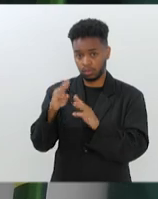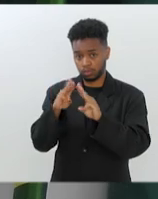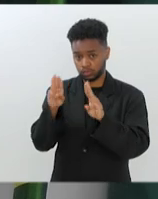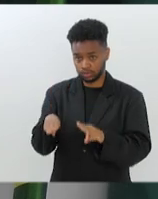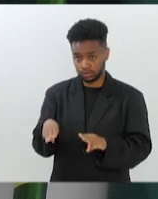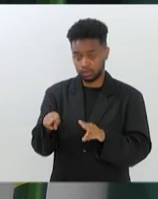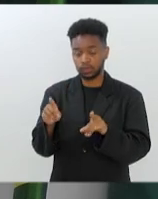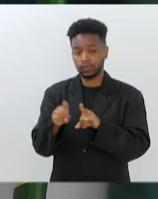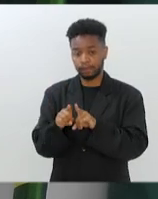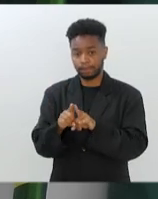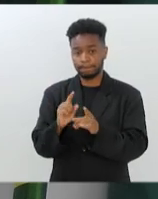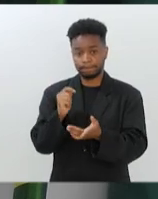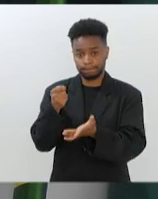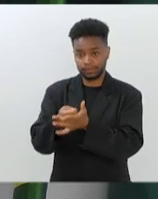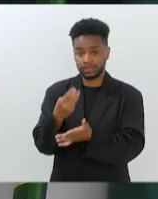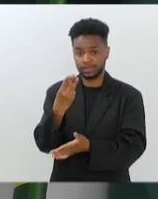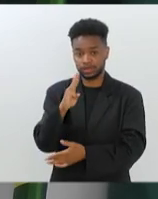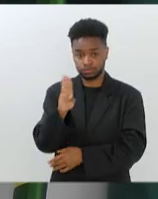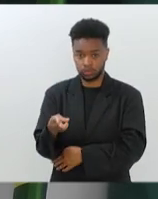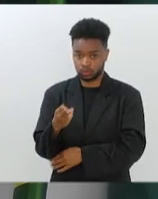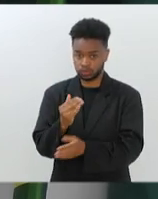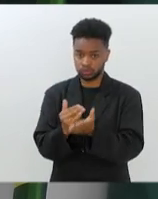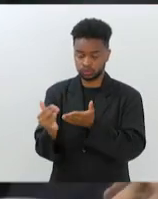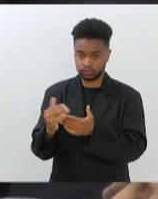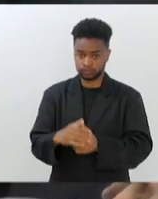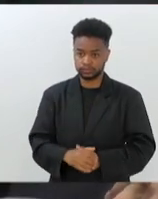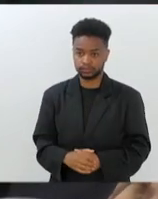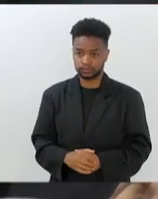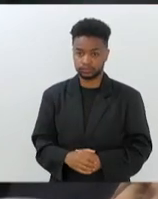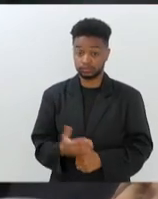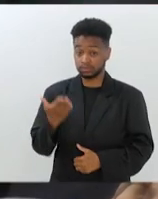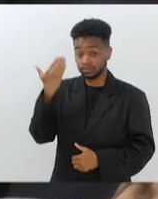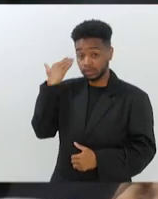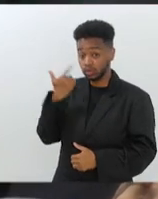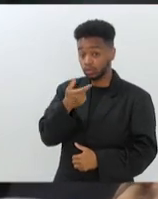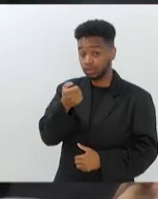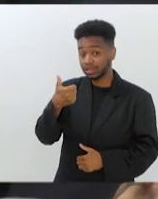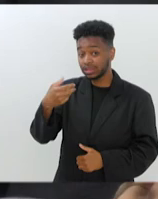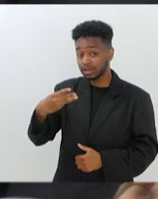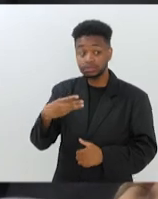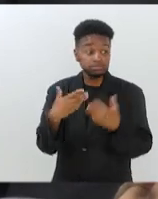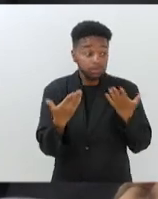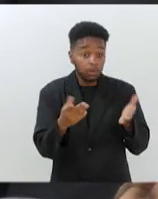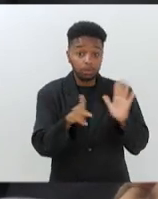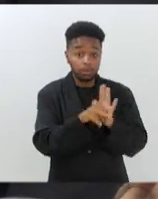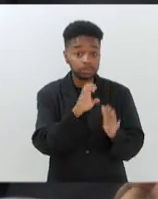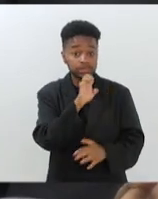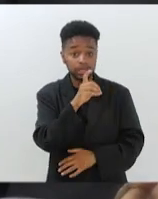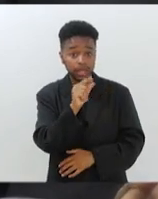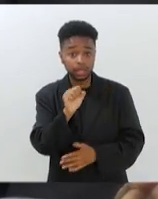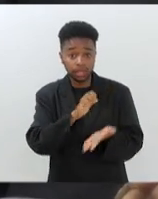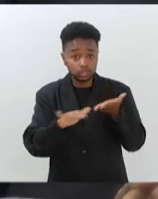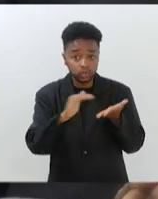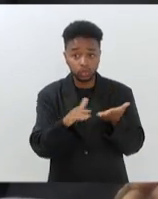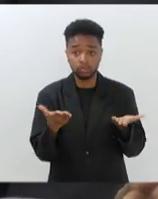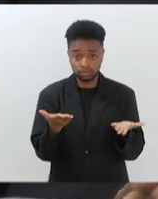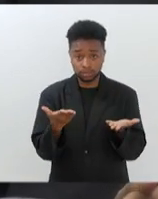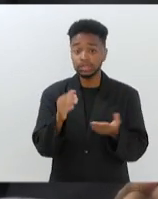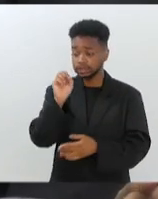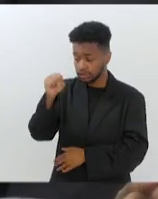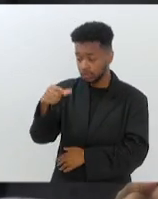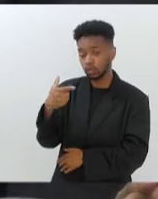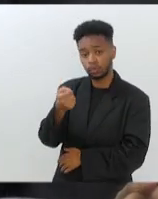e com aporte de 3 milhões iniciais lá em 2013 então foi a cedai que gastou a cedai gastou foi em